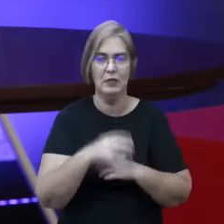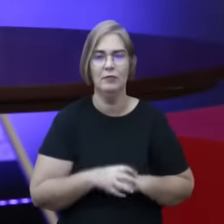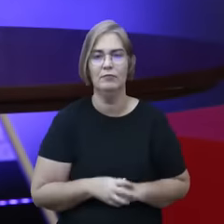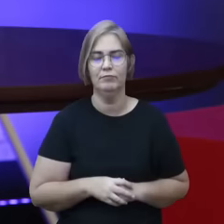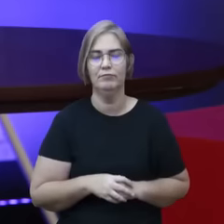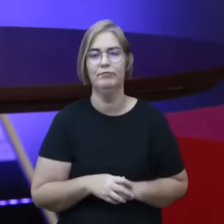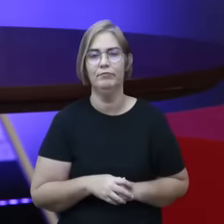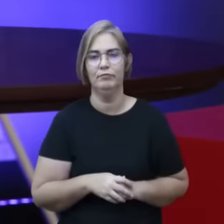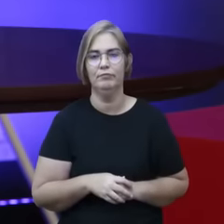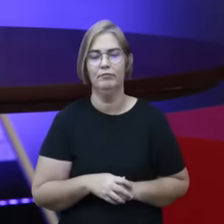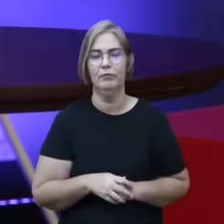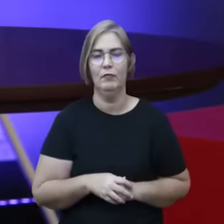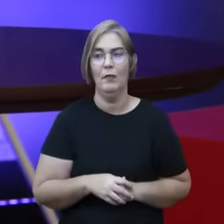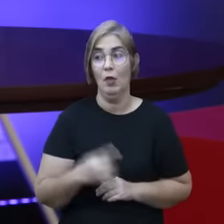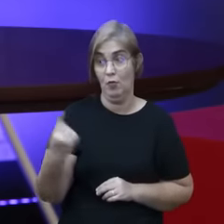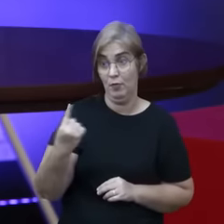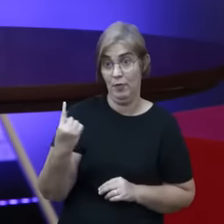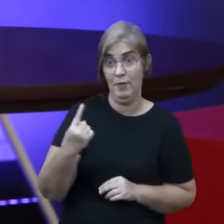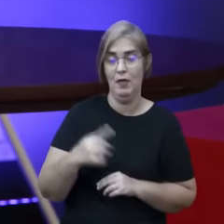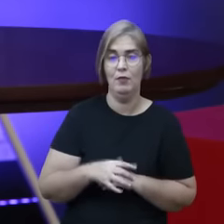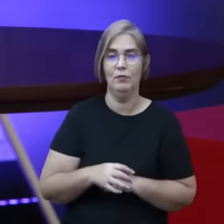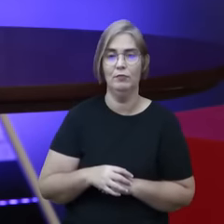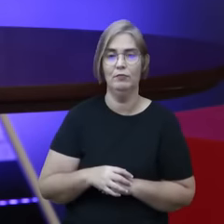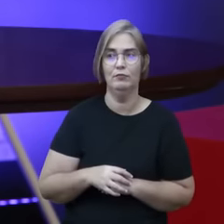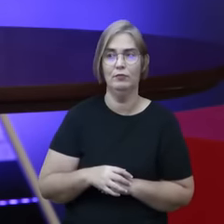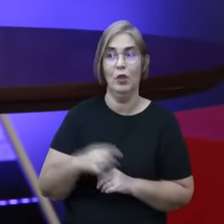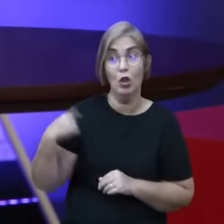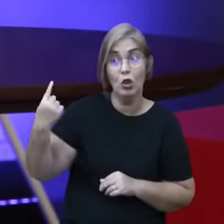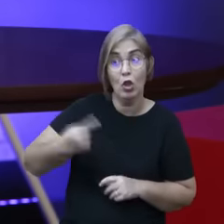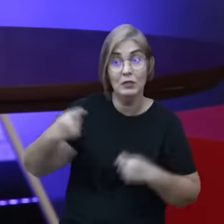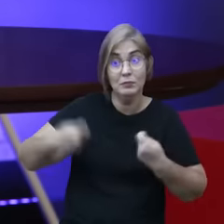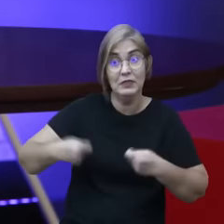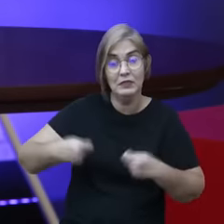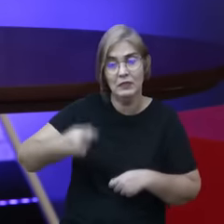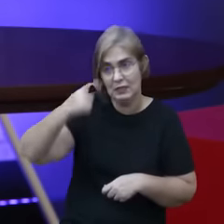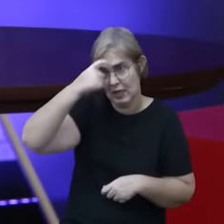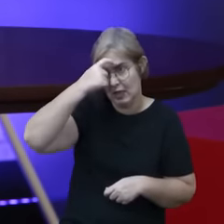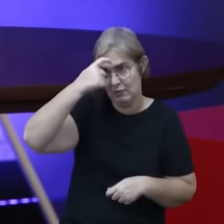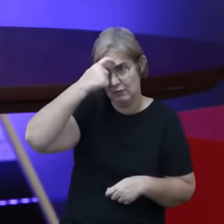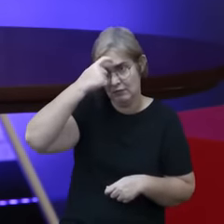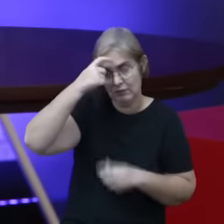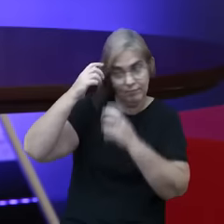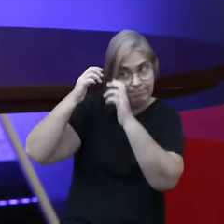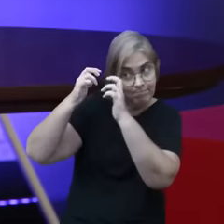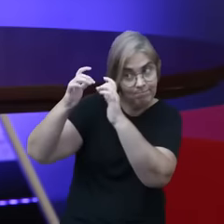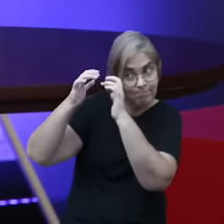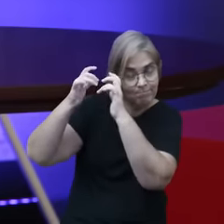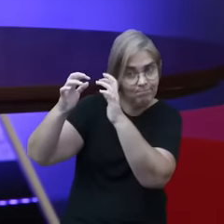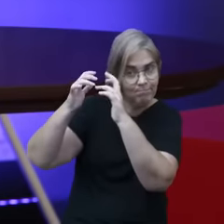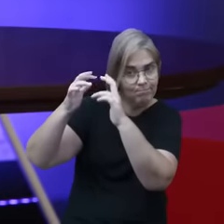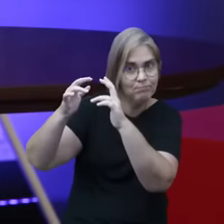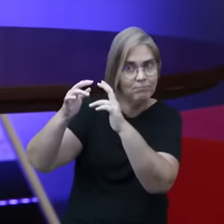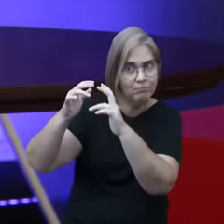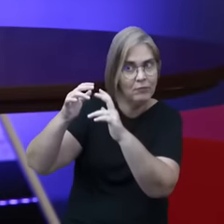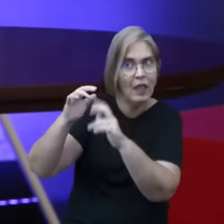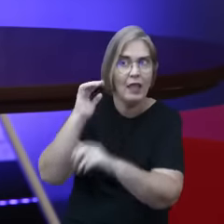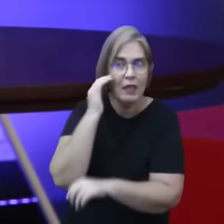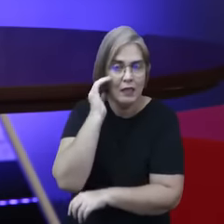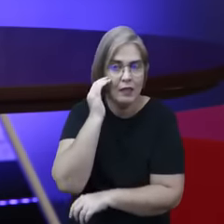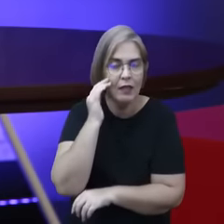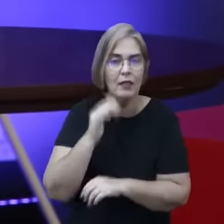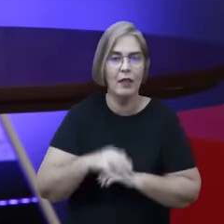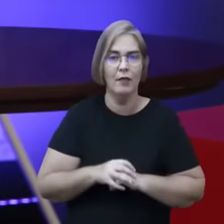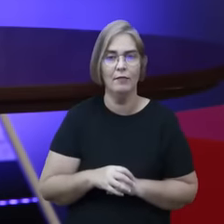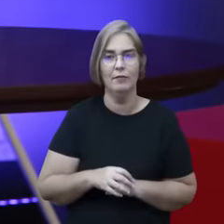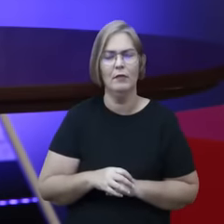diz, né, o exercício da do raciocínio. Isso nos permite então estabelecer, não significa